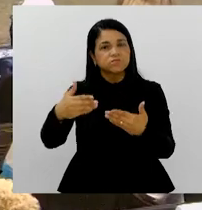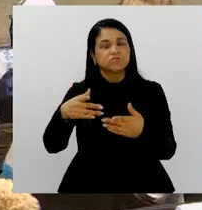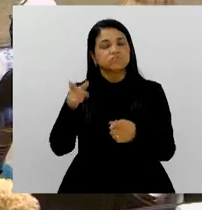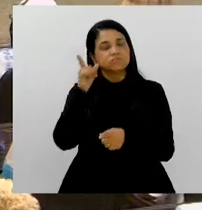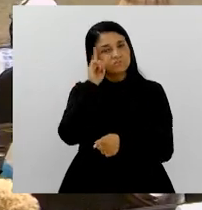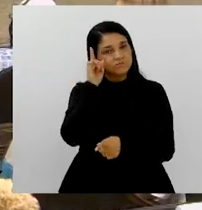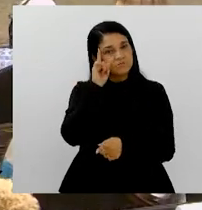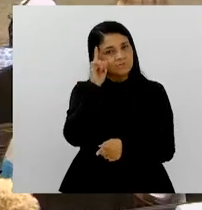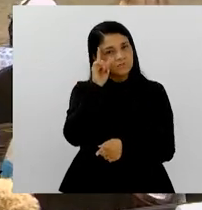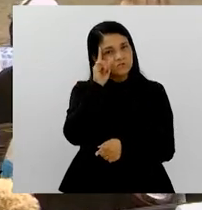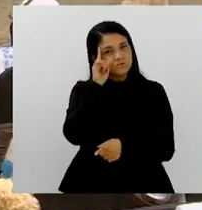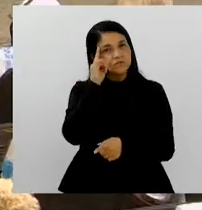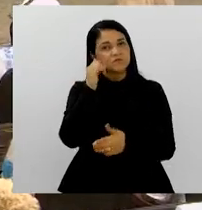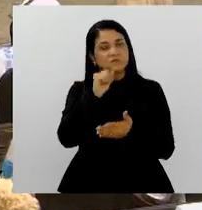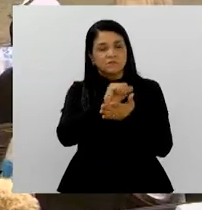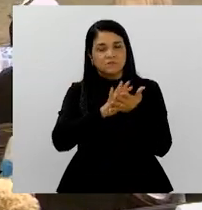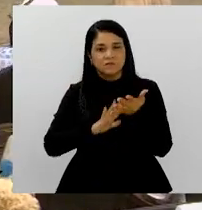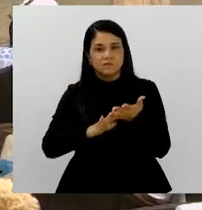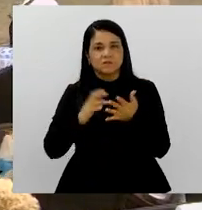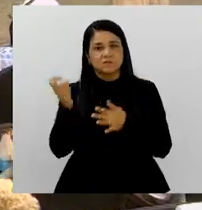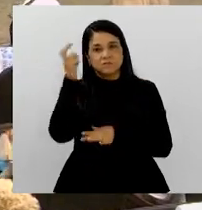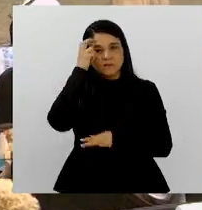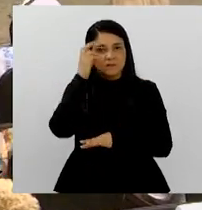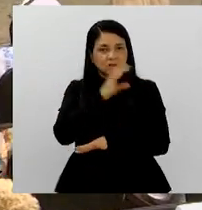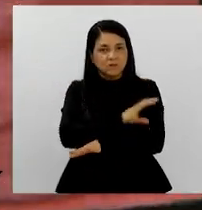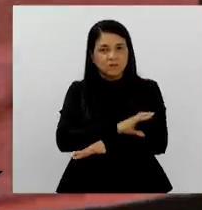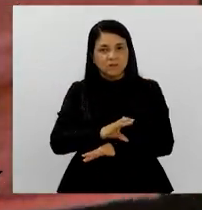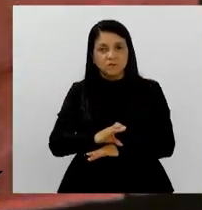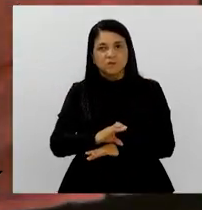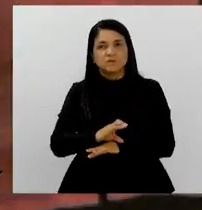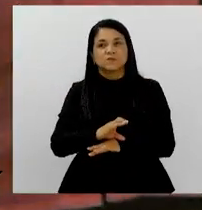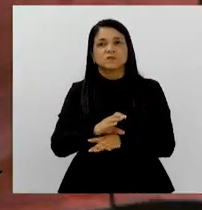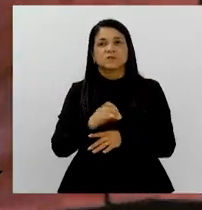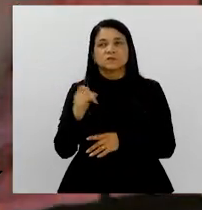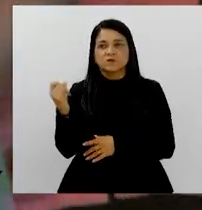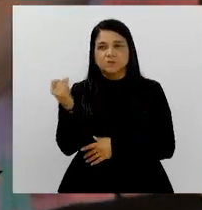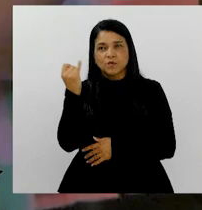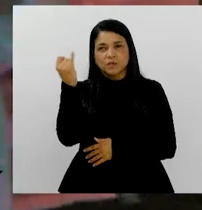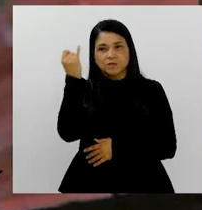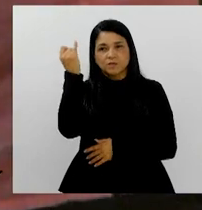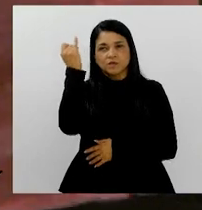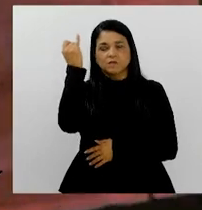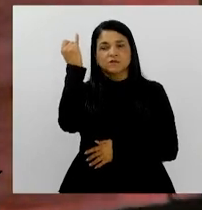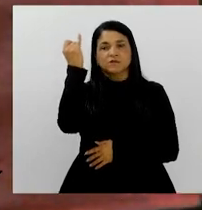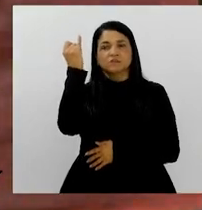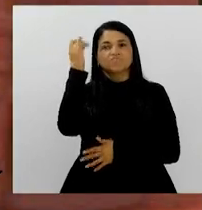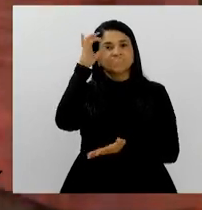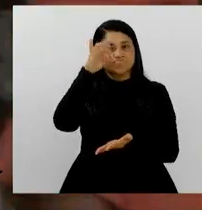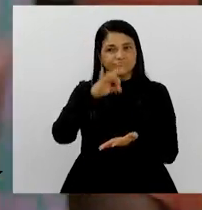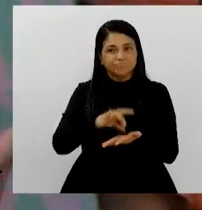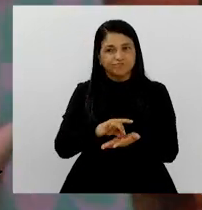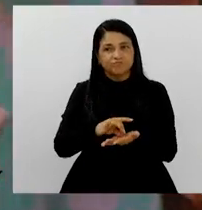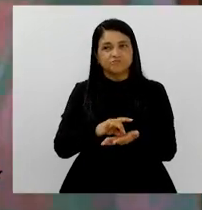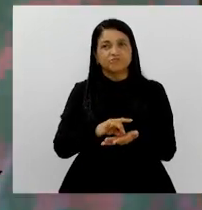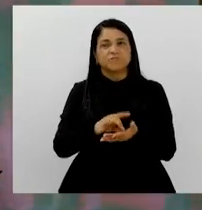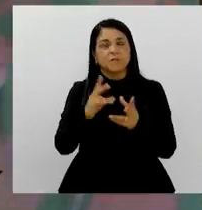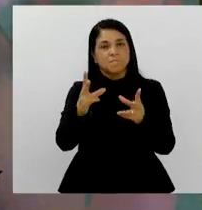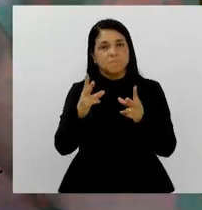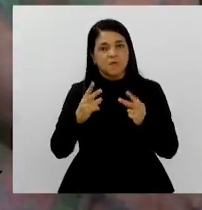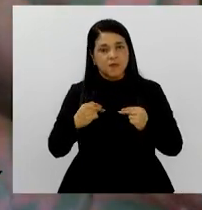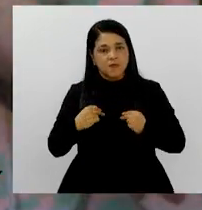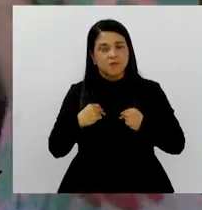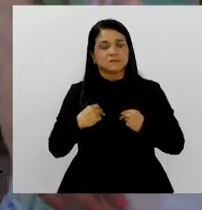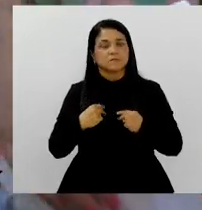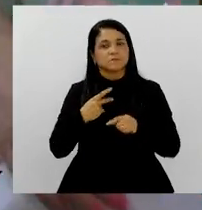cotidiano, nas suas atividades, atividades relevantes que, de fato, merecem ser